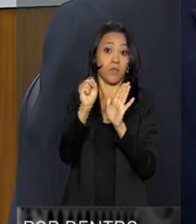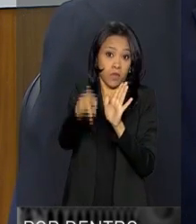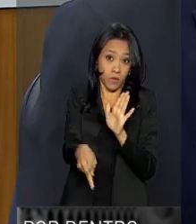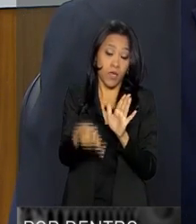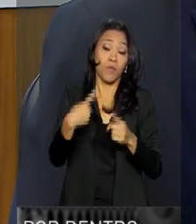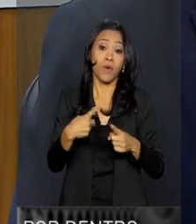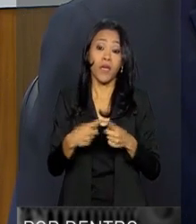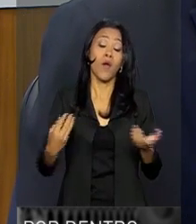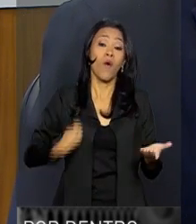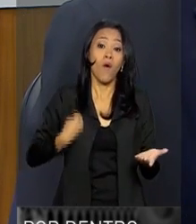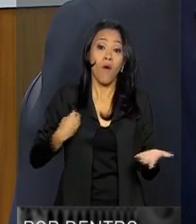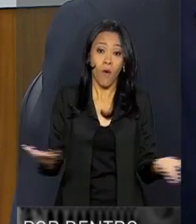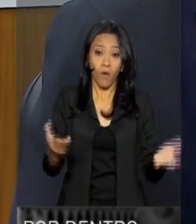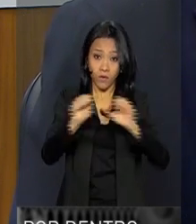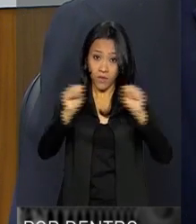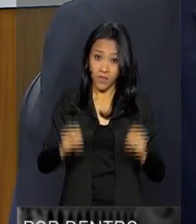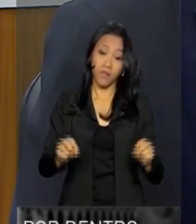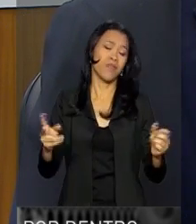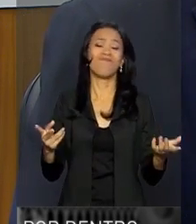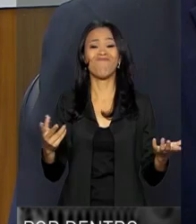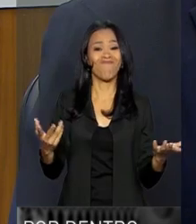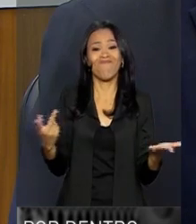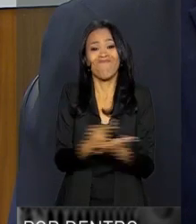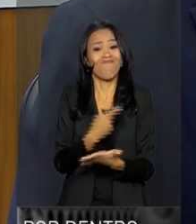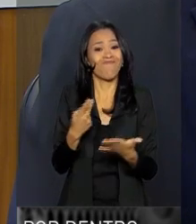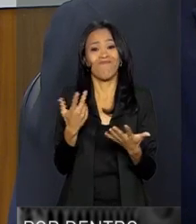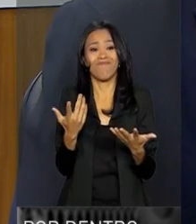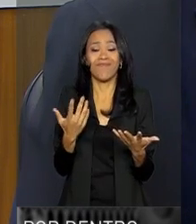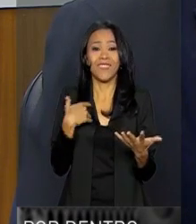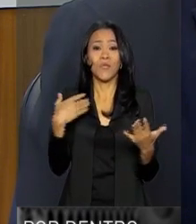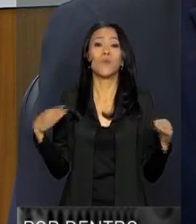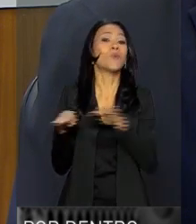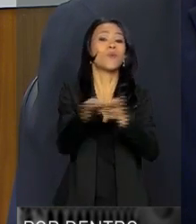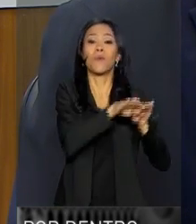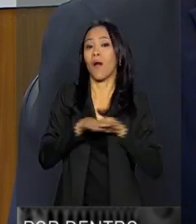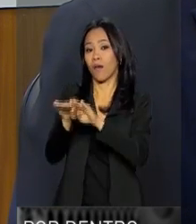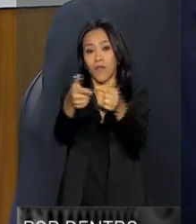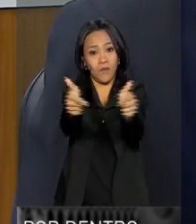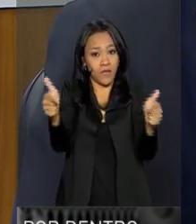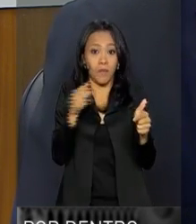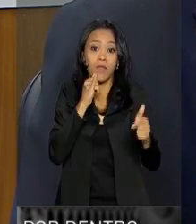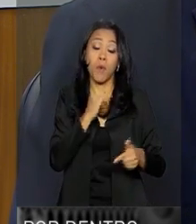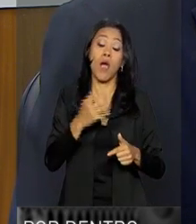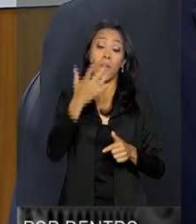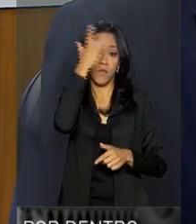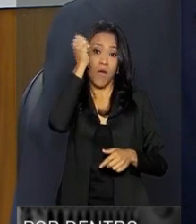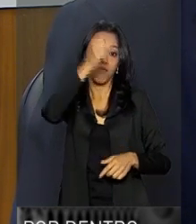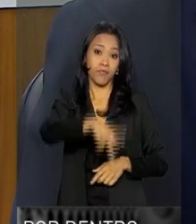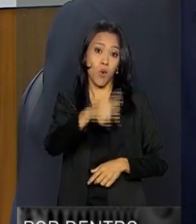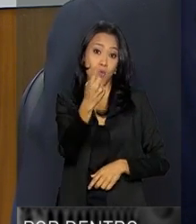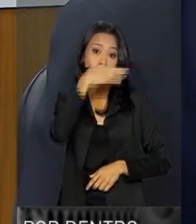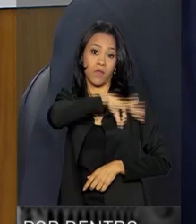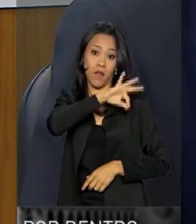é um sistema muito injusto vou te dar apenas um número pra gente memorizar as pessoas que se aposentam ganhando um salário mínimo em média